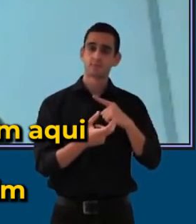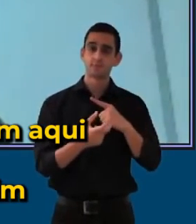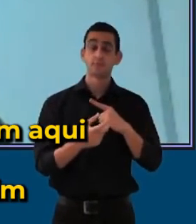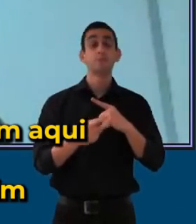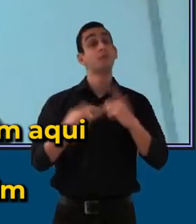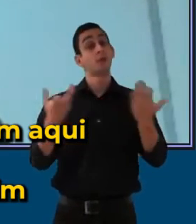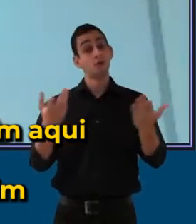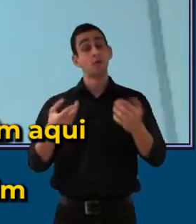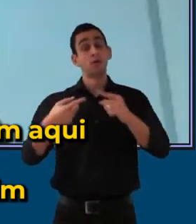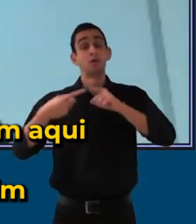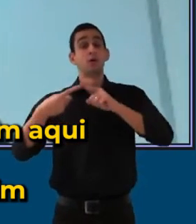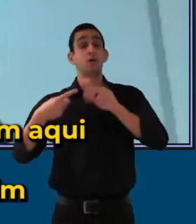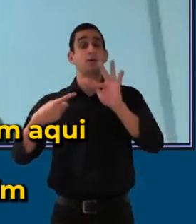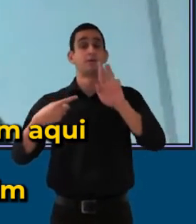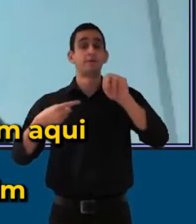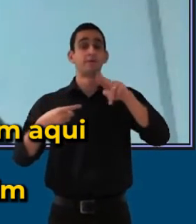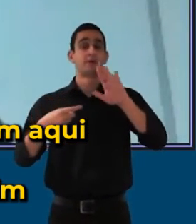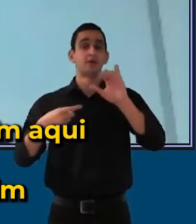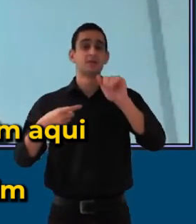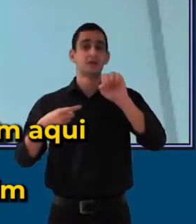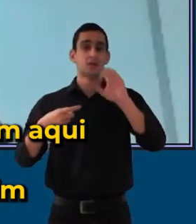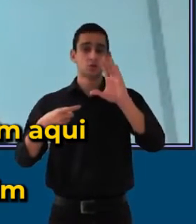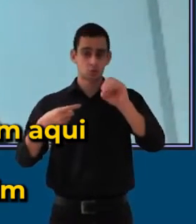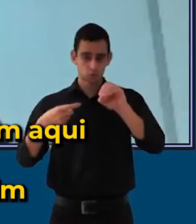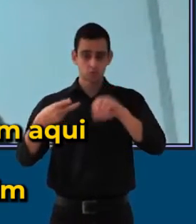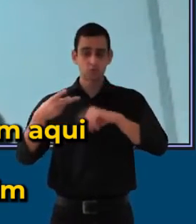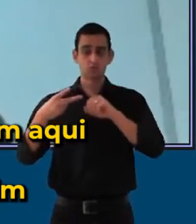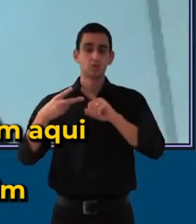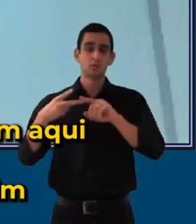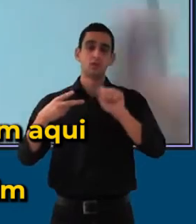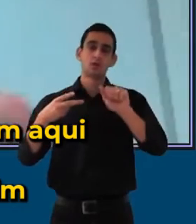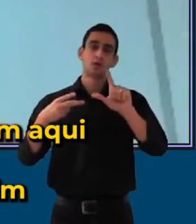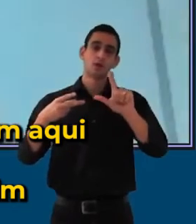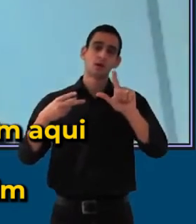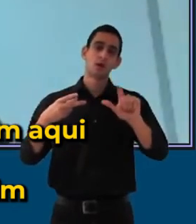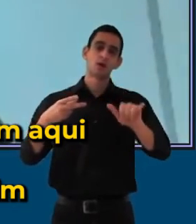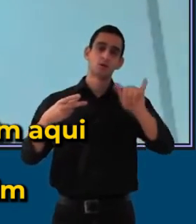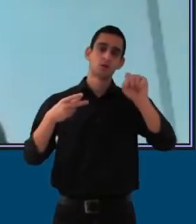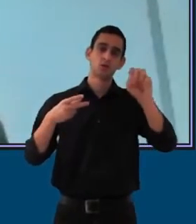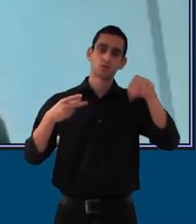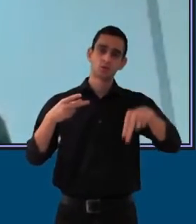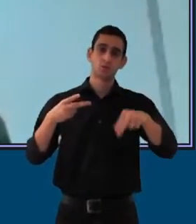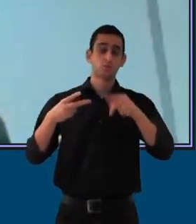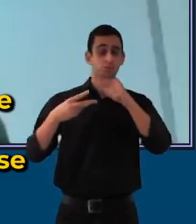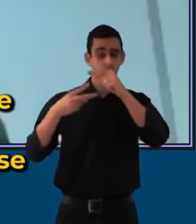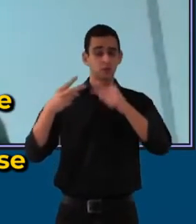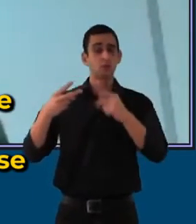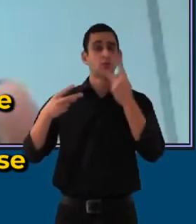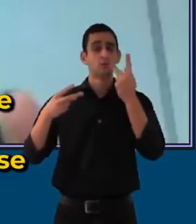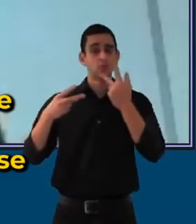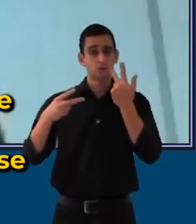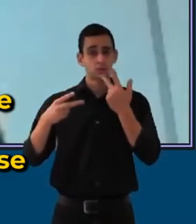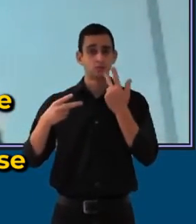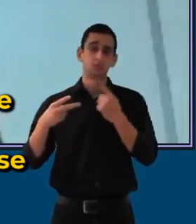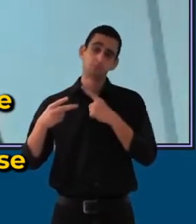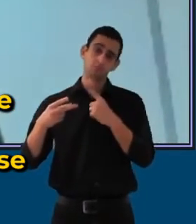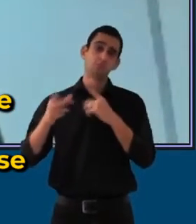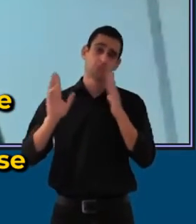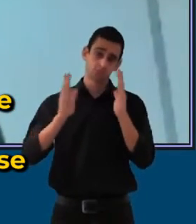Francisco quanto o Alisson colocaram aqui na reunião para nós, de que não houve interesse, que, enfim, eles foram